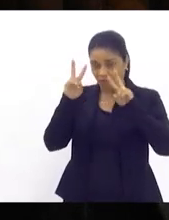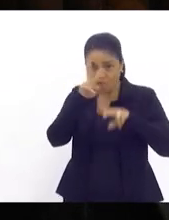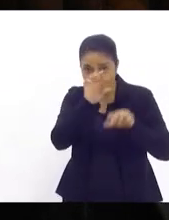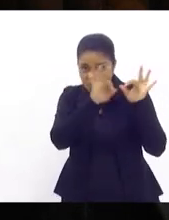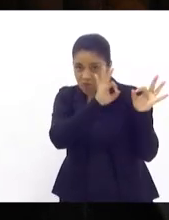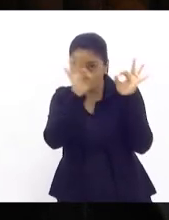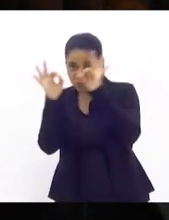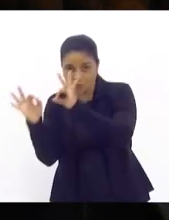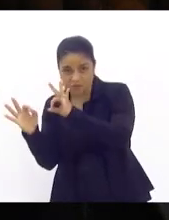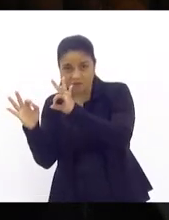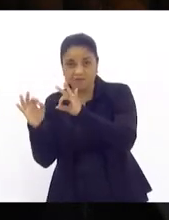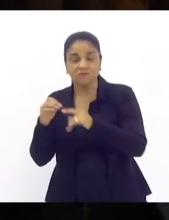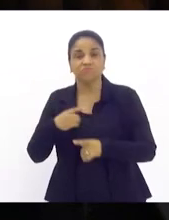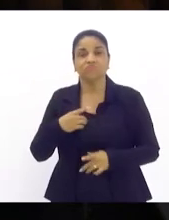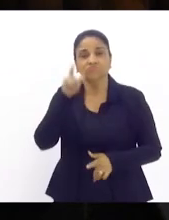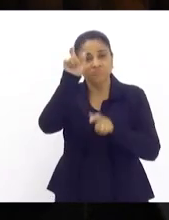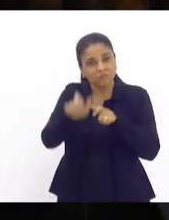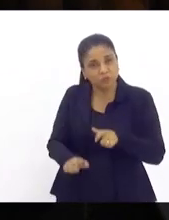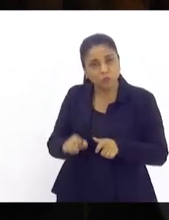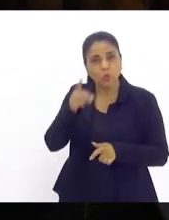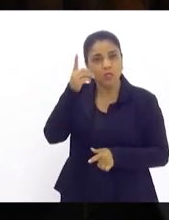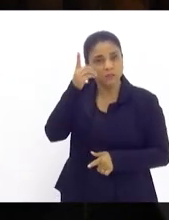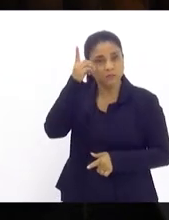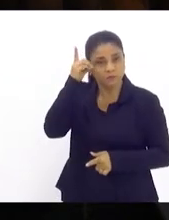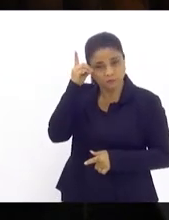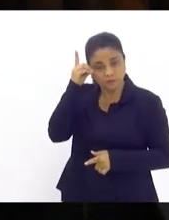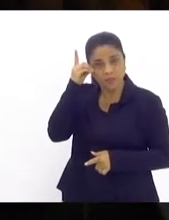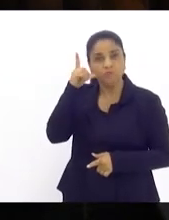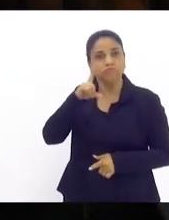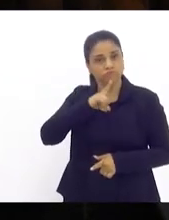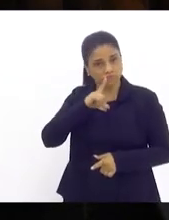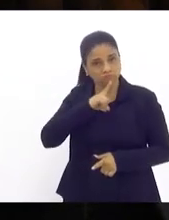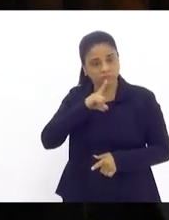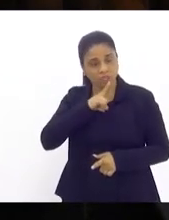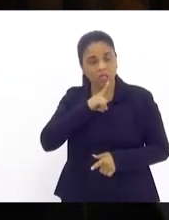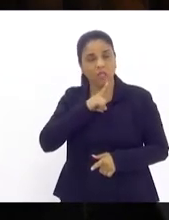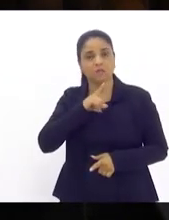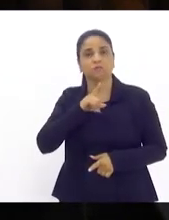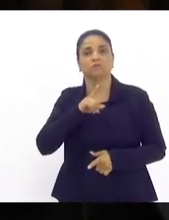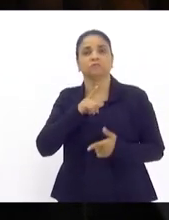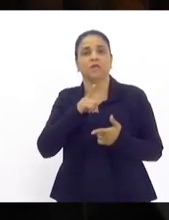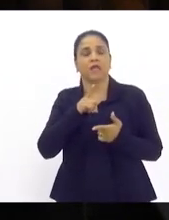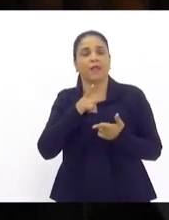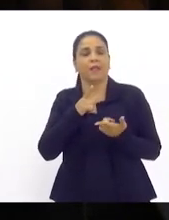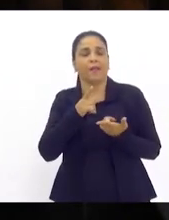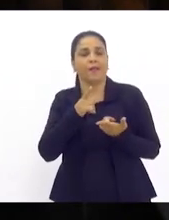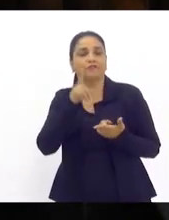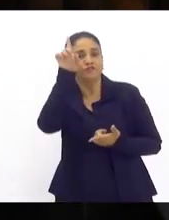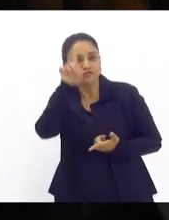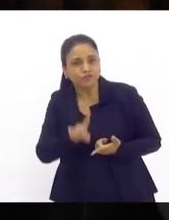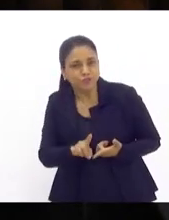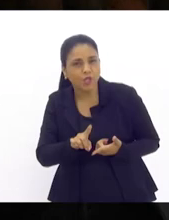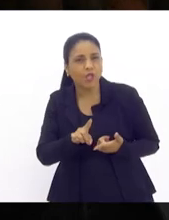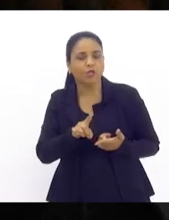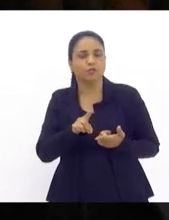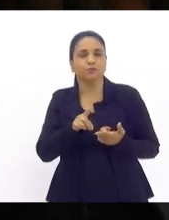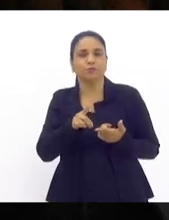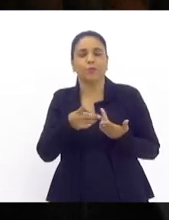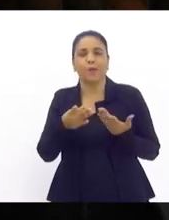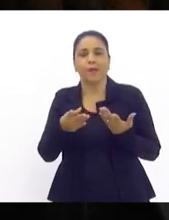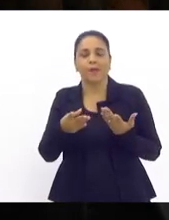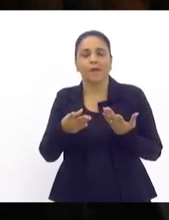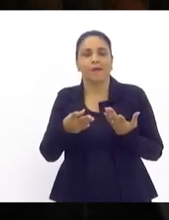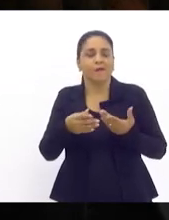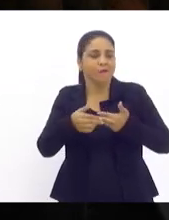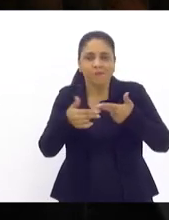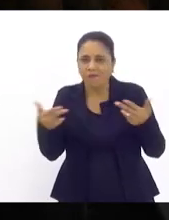elas têm alguns benefícios que são muito importantes, né, e que são parte de uma legislação consistente,